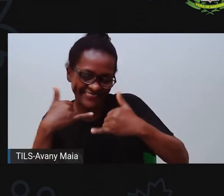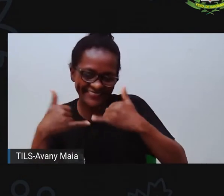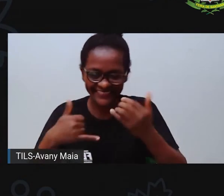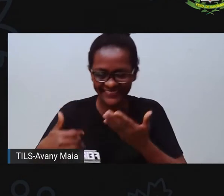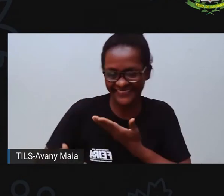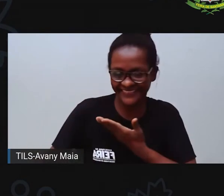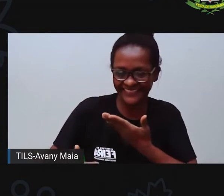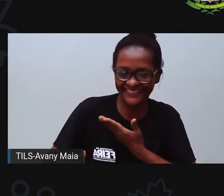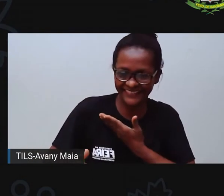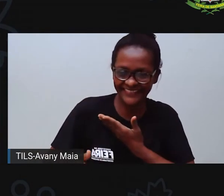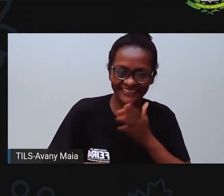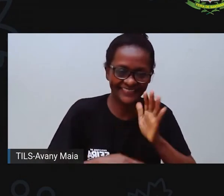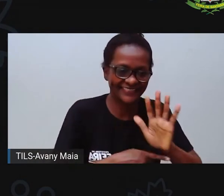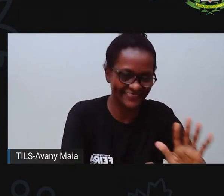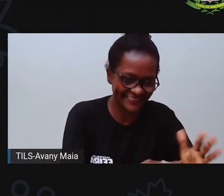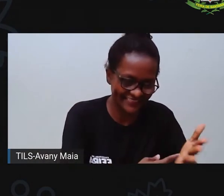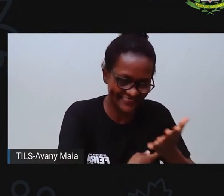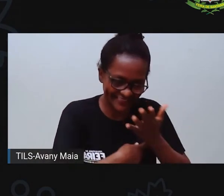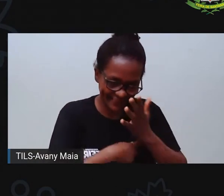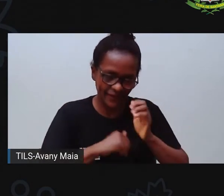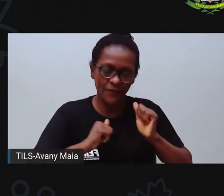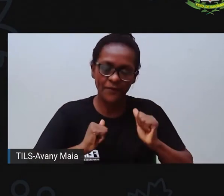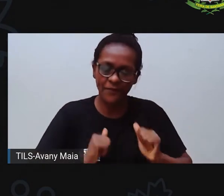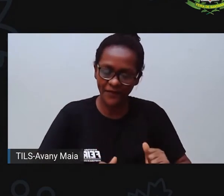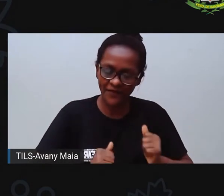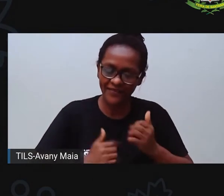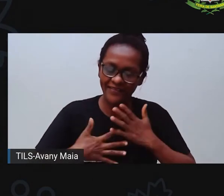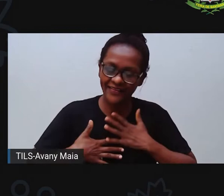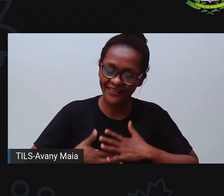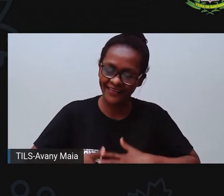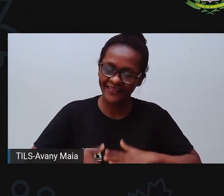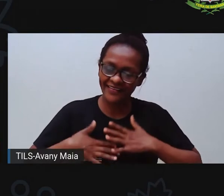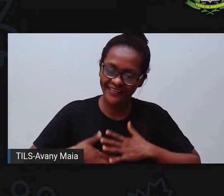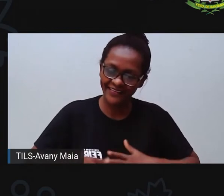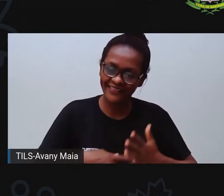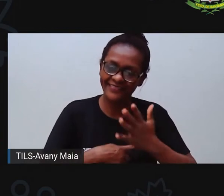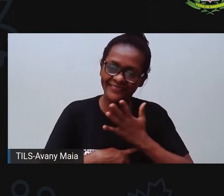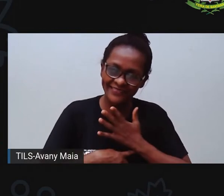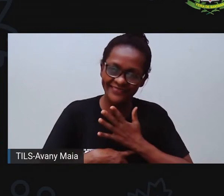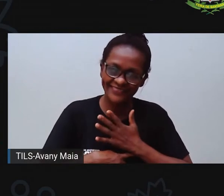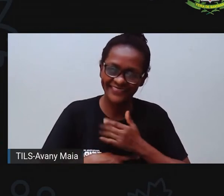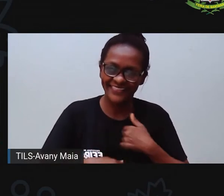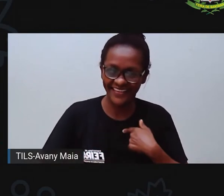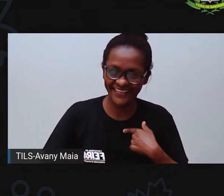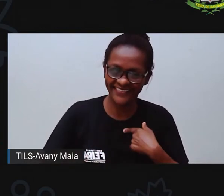outro, ajudar os colegas, isso também deixa a gente mais calmo, né? Então, eu espero que vocês